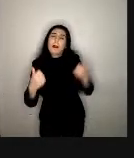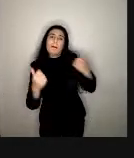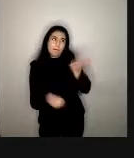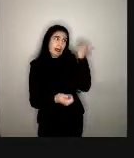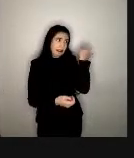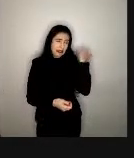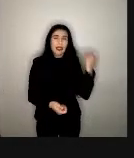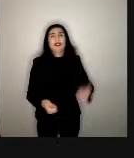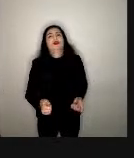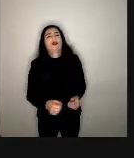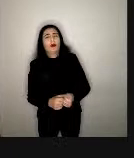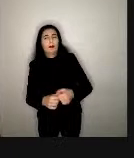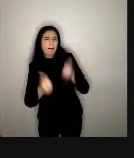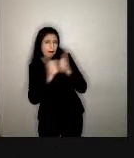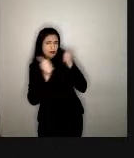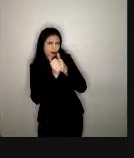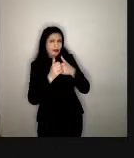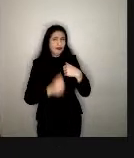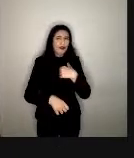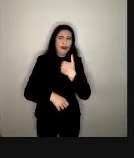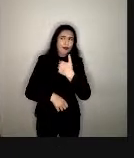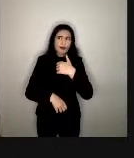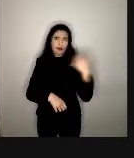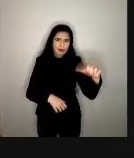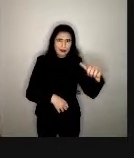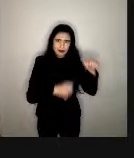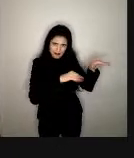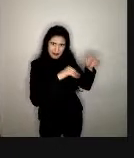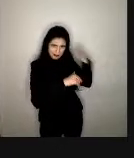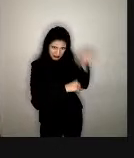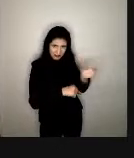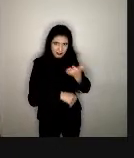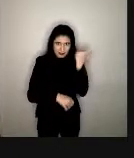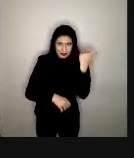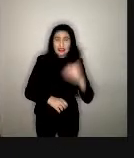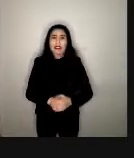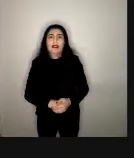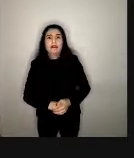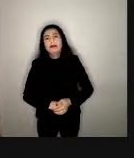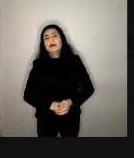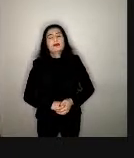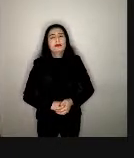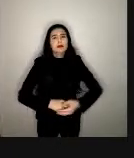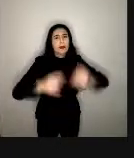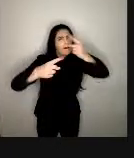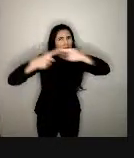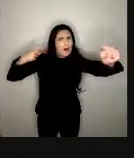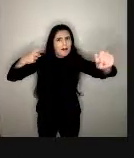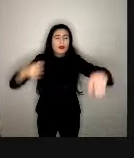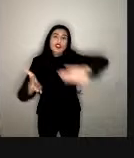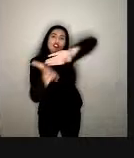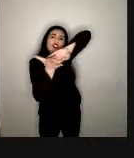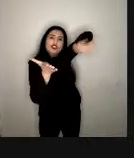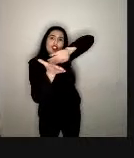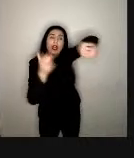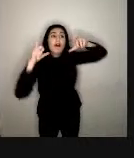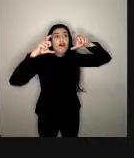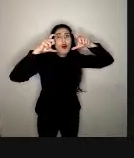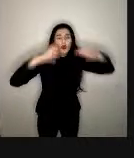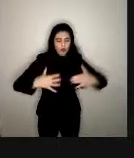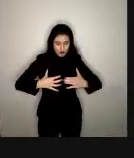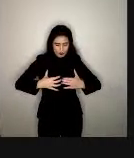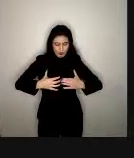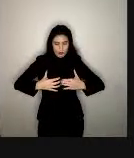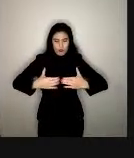que começar a censurar cada foto, porque eles queriam que a gente tirasse as fotos das mulheres com seio de fora